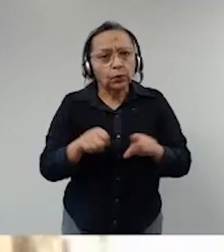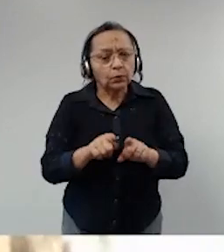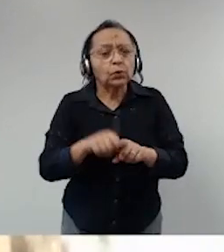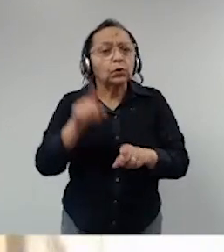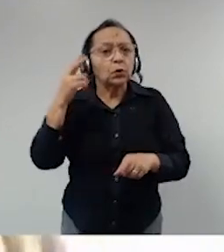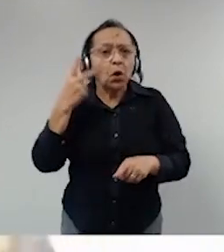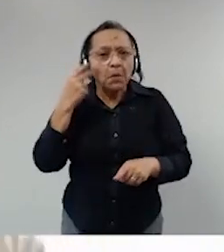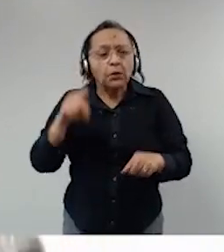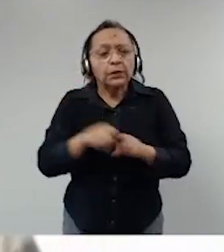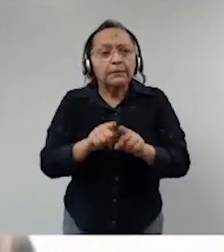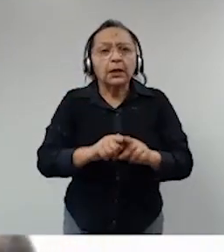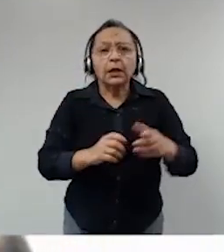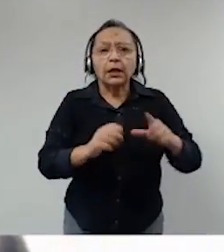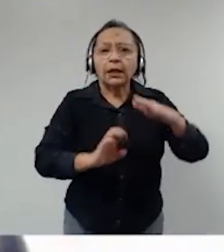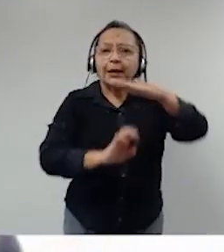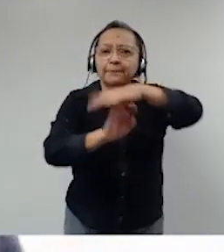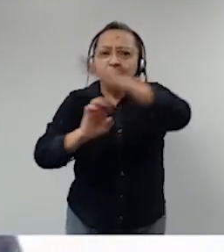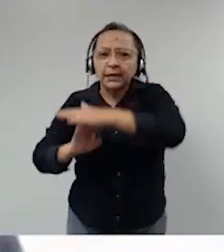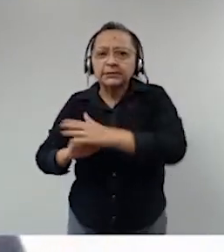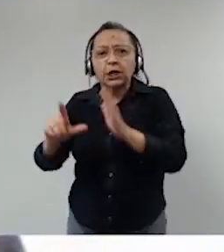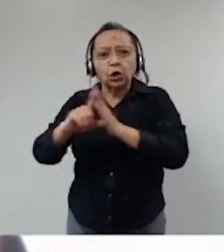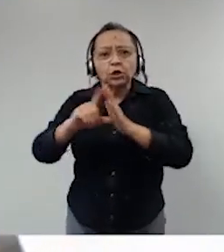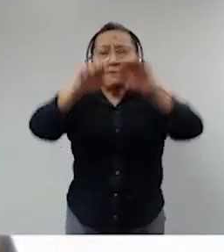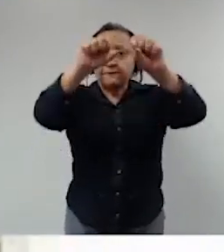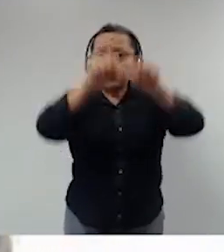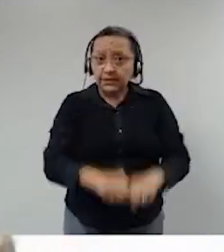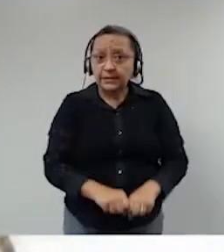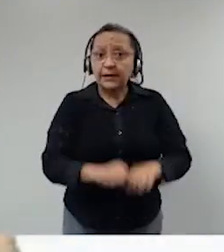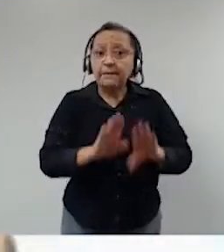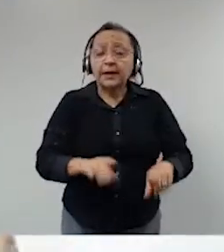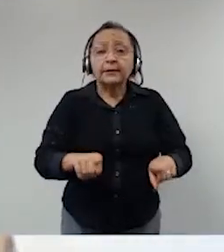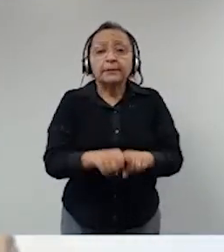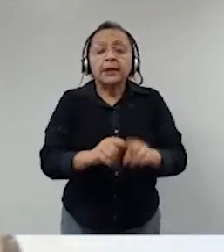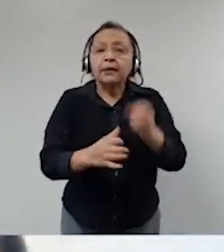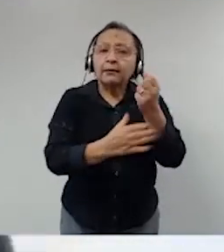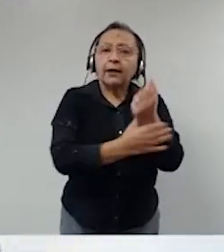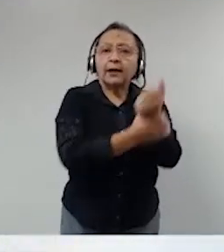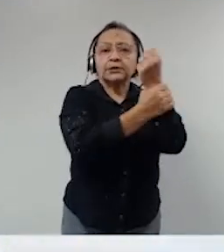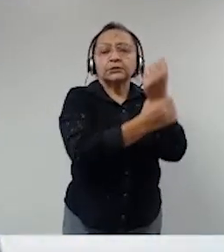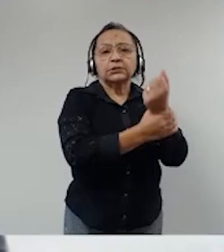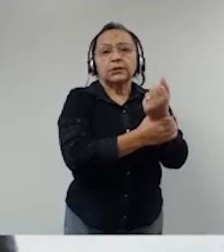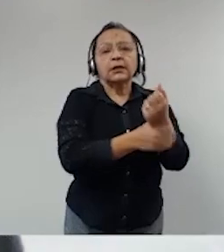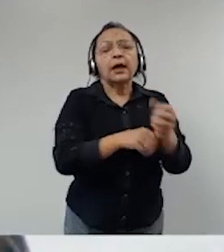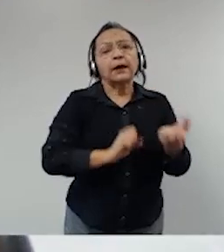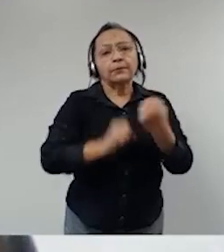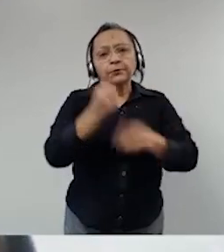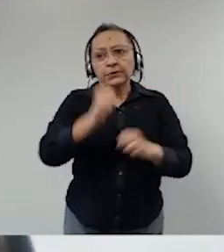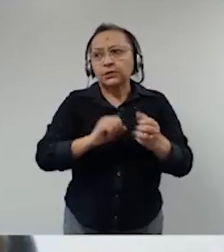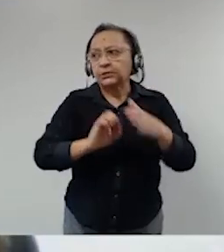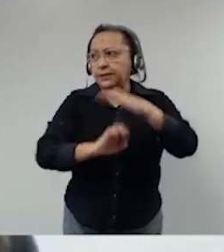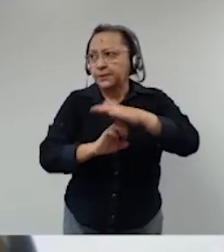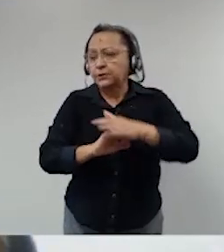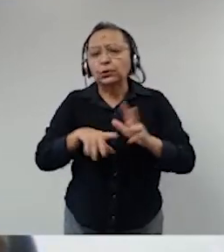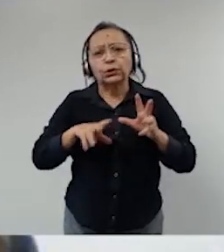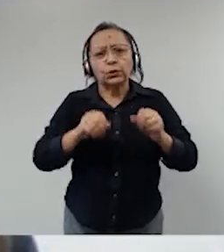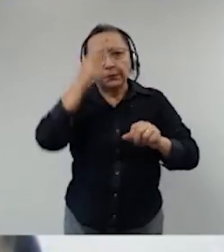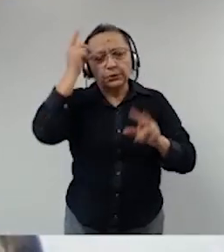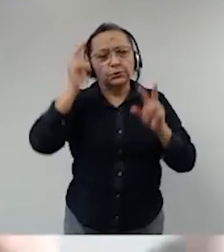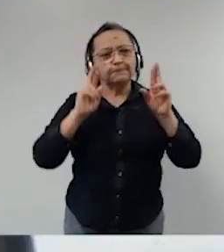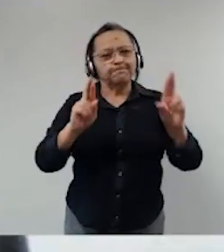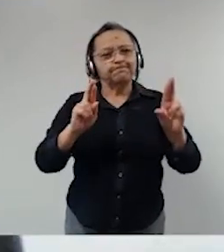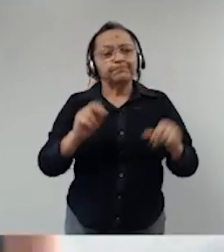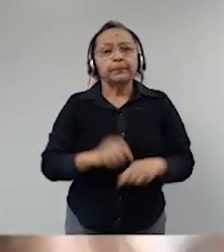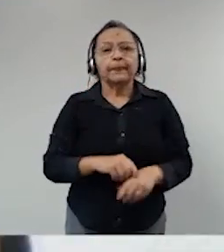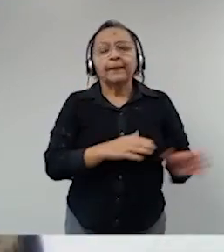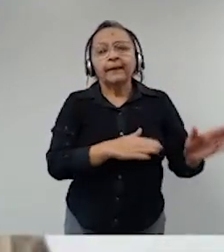lojas fechadas, e garantir, obviamente, a continuidade da companhia, que é o que todo mundo espera. Então,